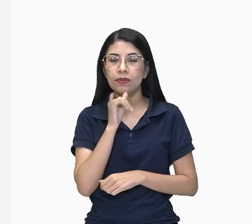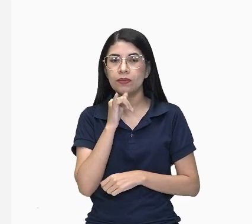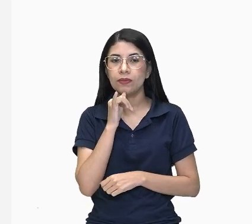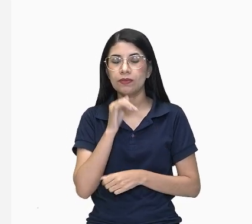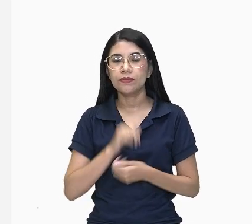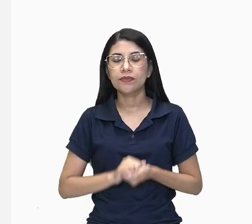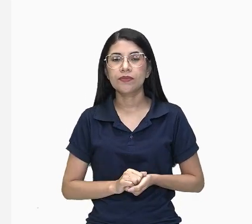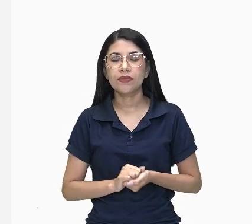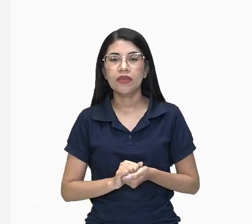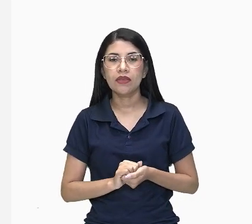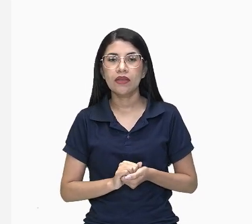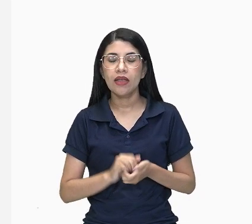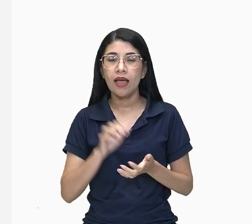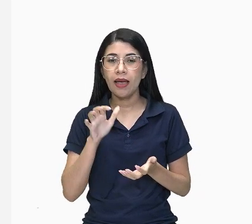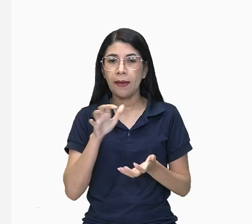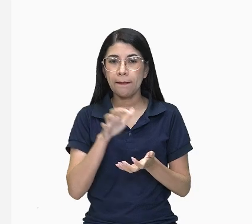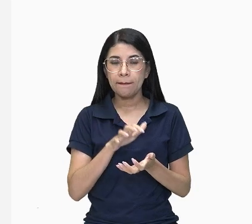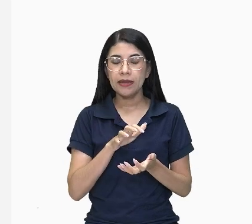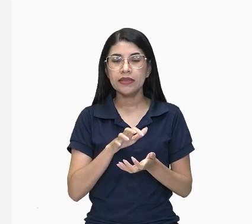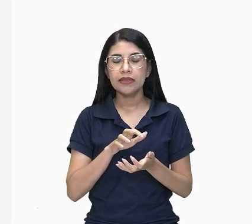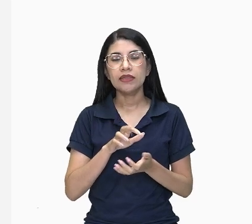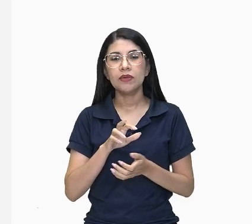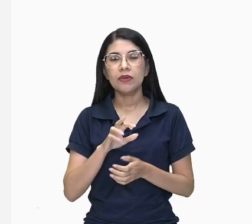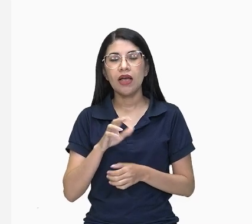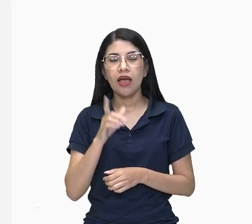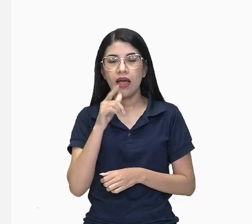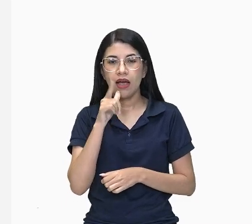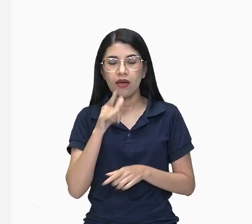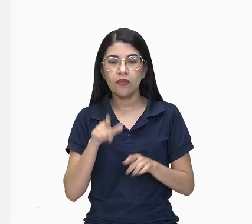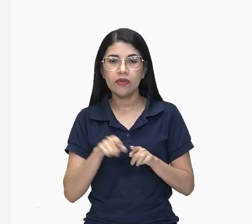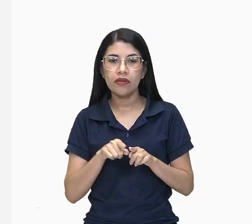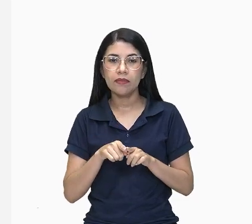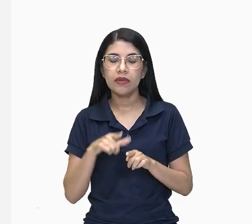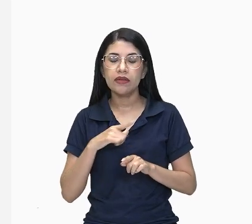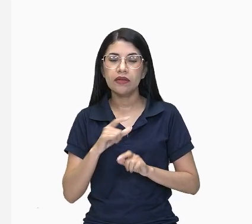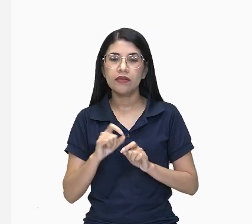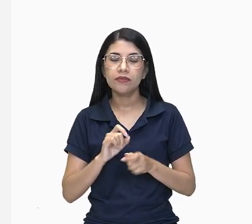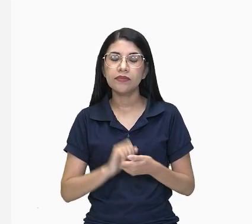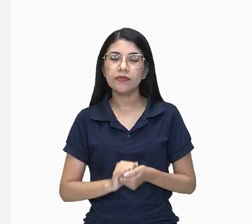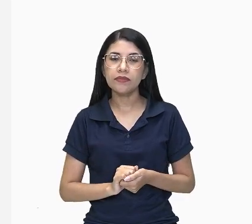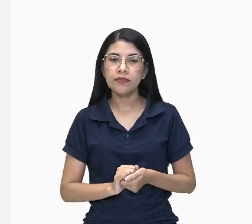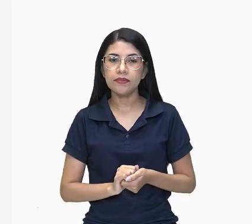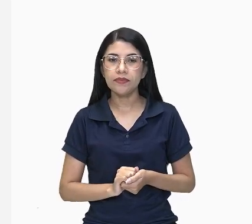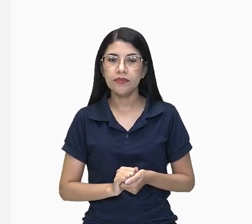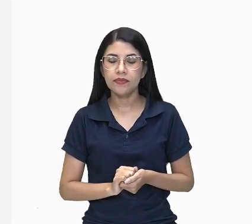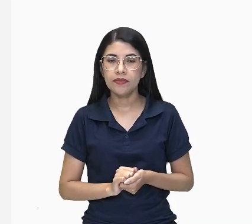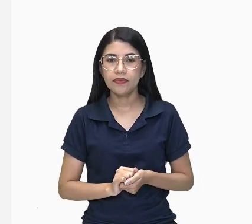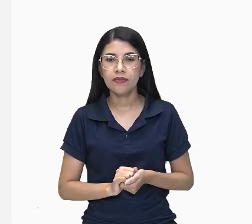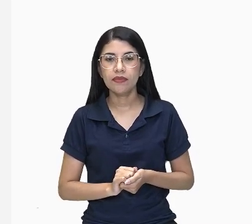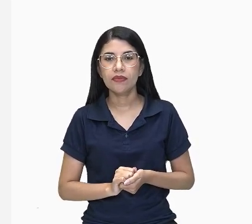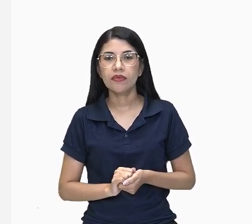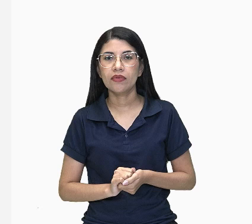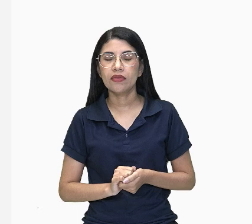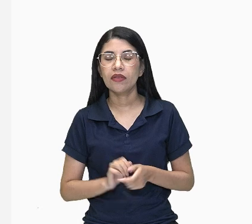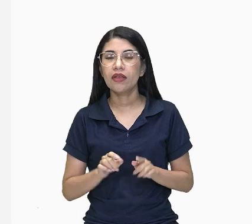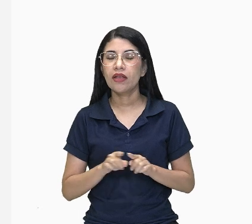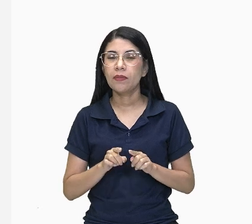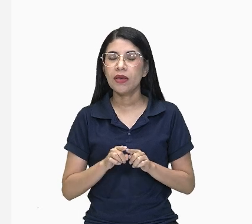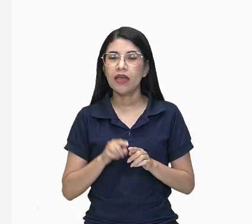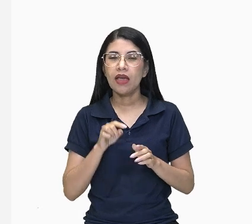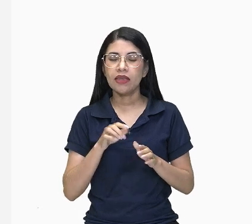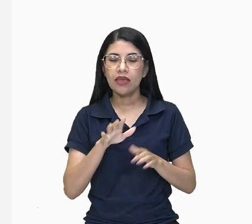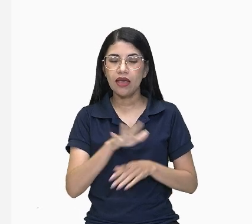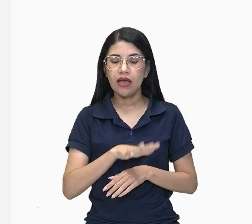a pressão hidrostática, onde a gente vai ter aí a pressão da água, né, fragilizando